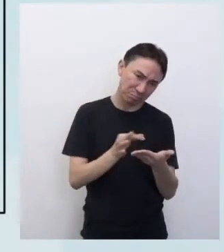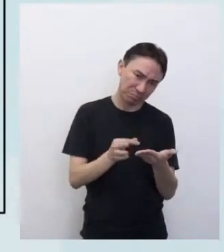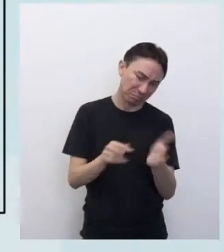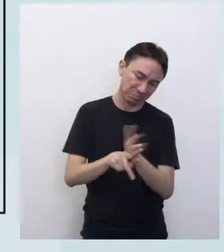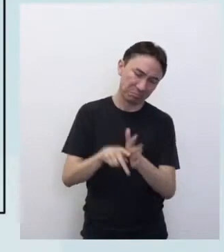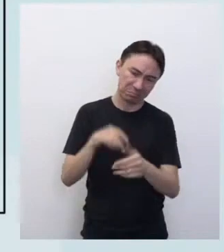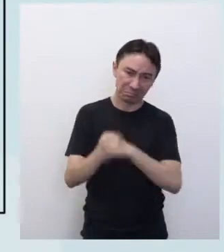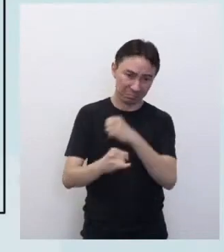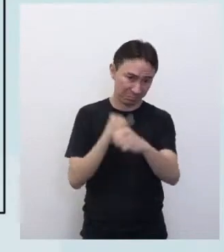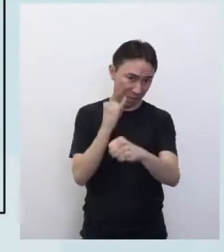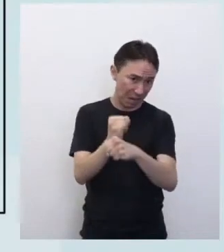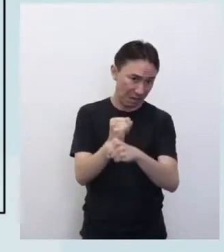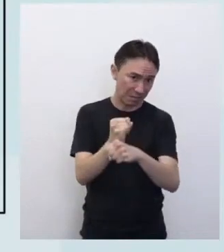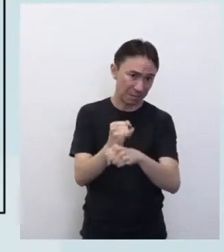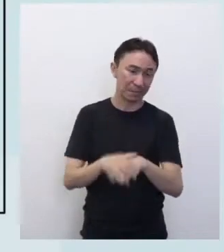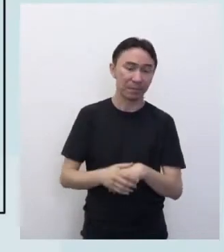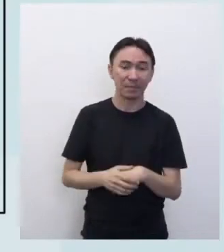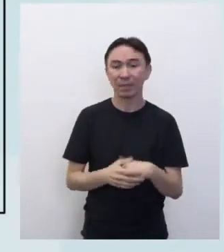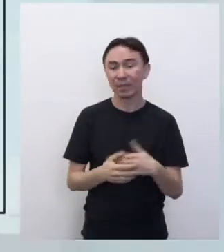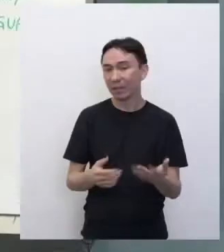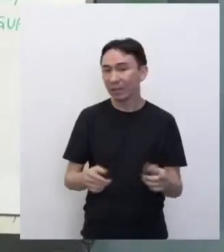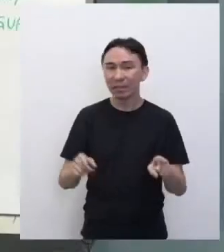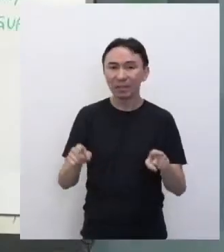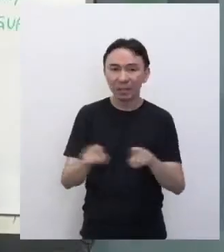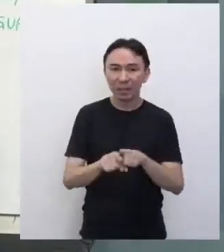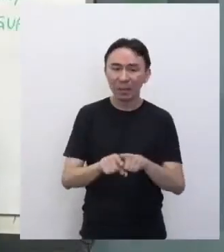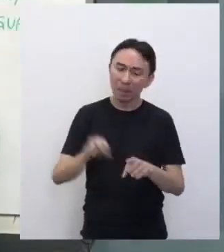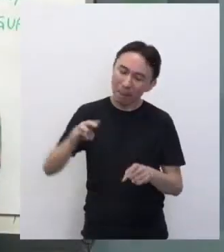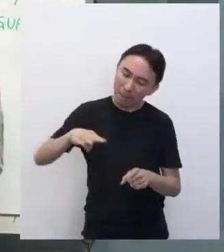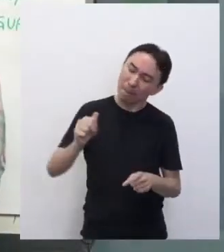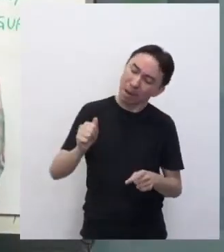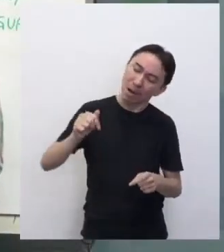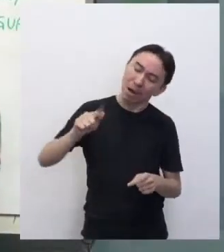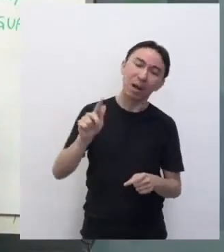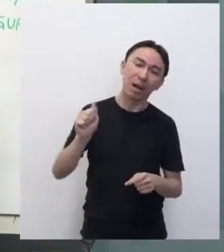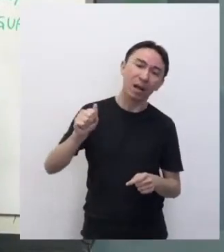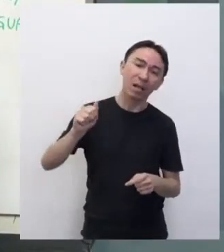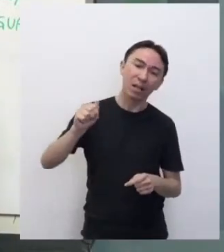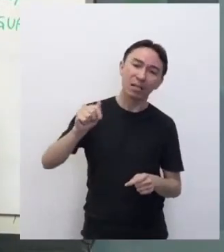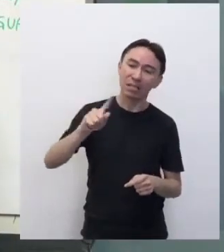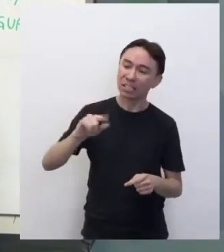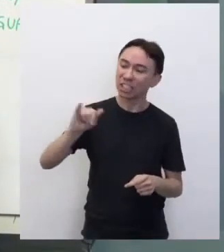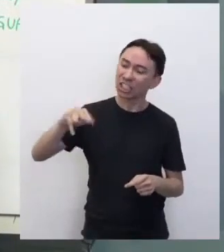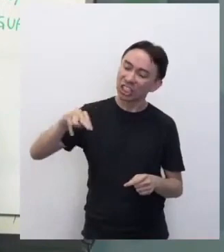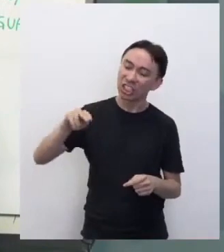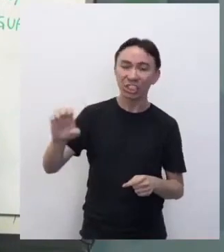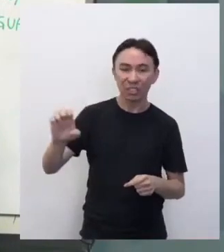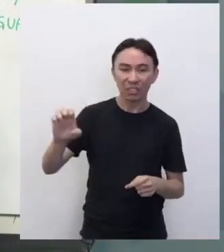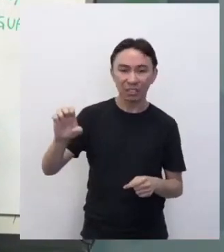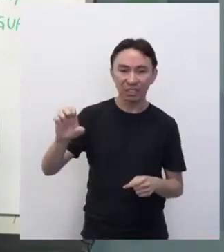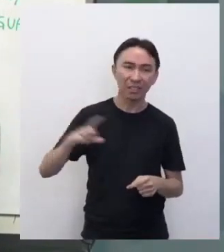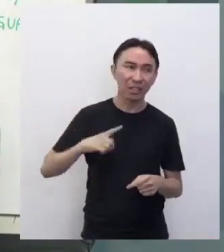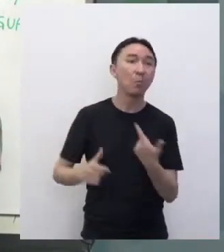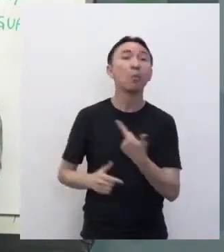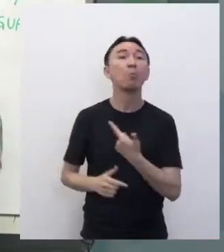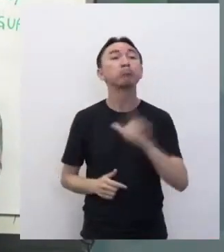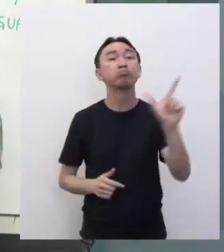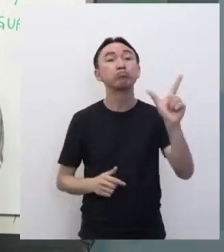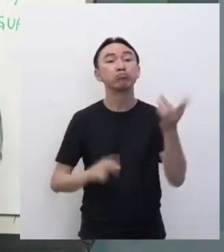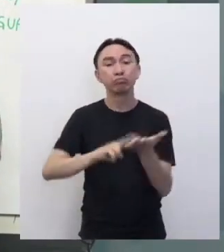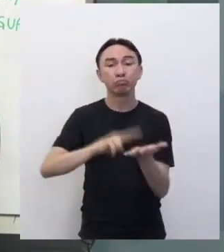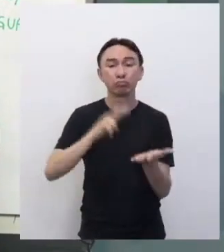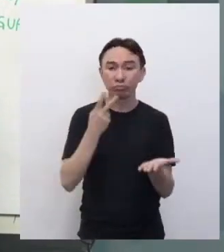tem uma ideia também dessa palavra magazine, né? Uhum. De uma outra tradução,